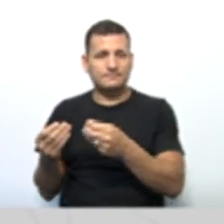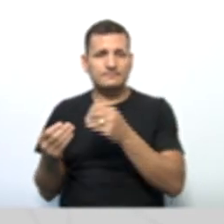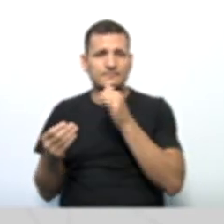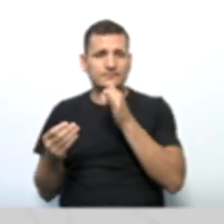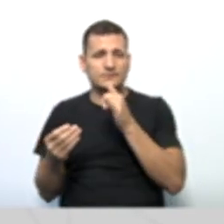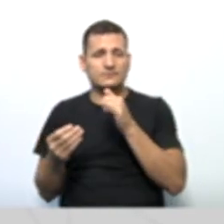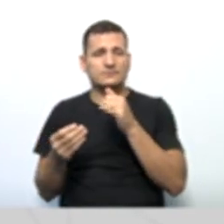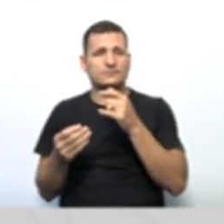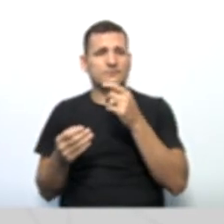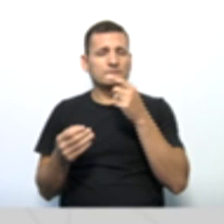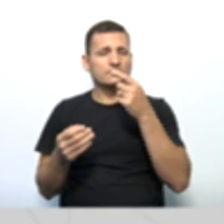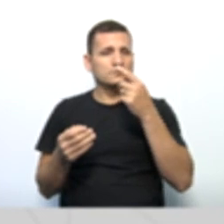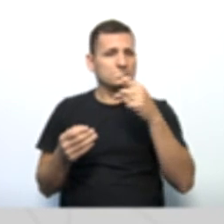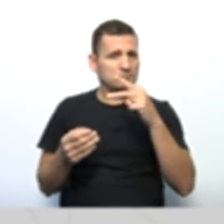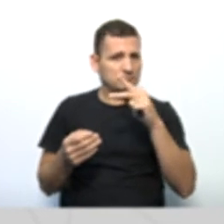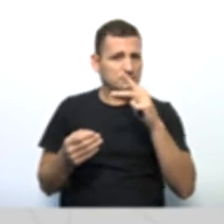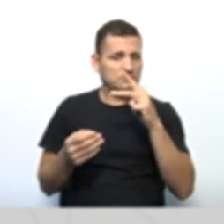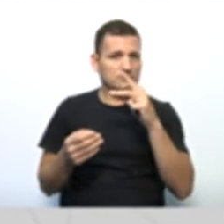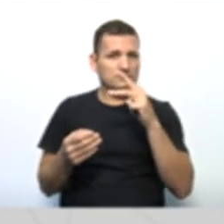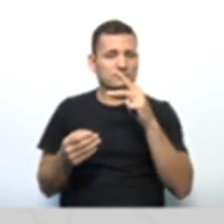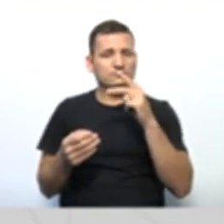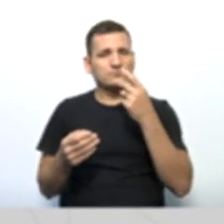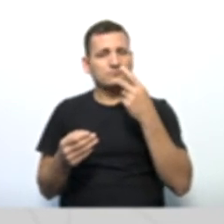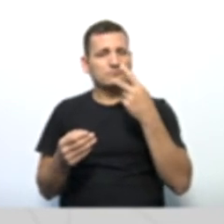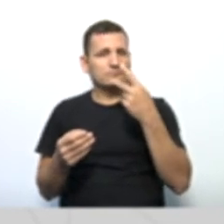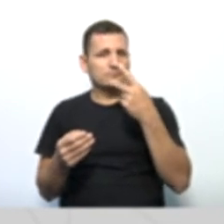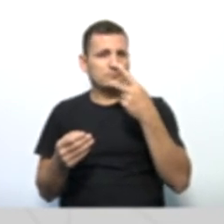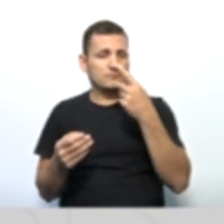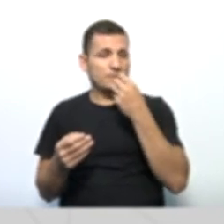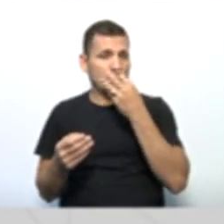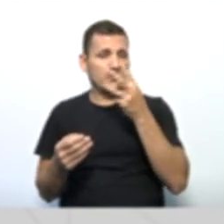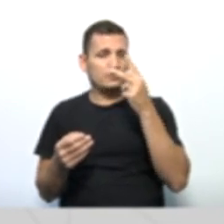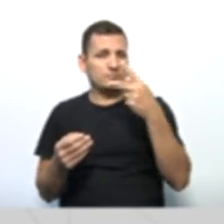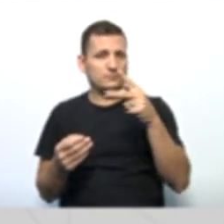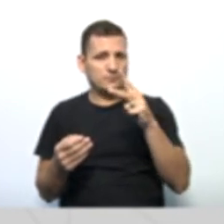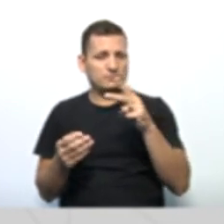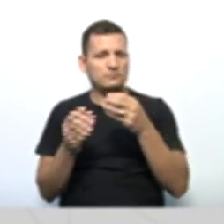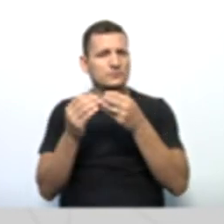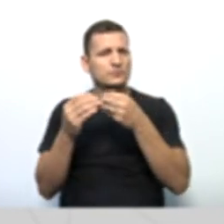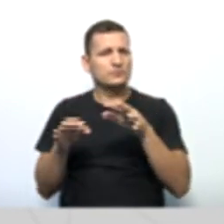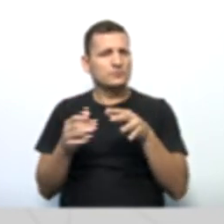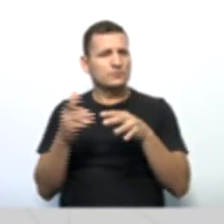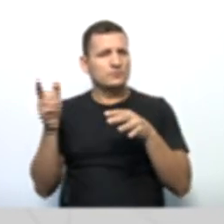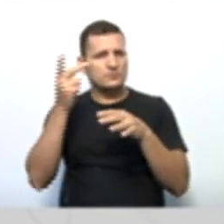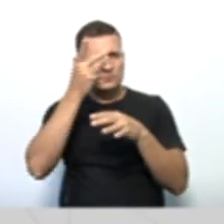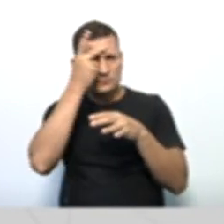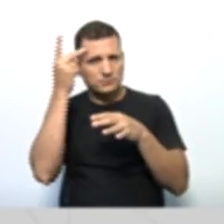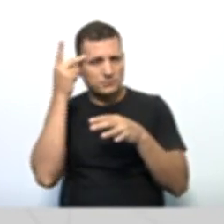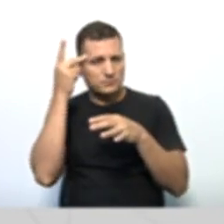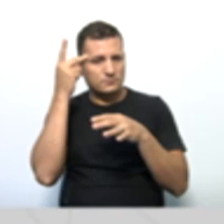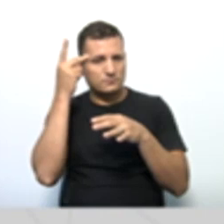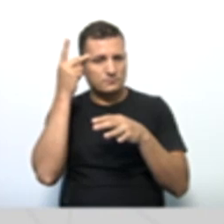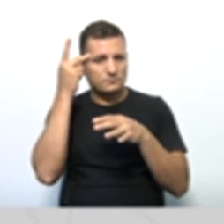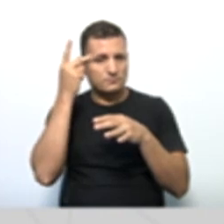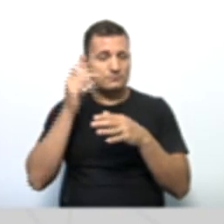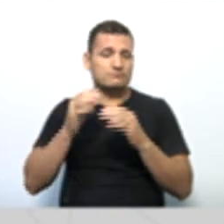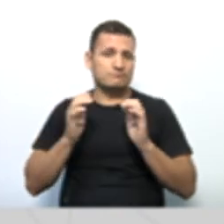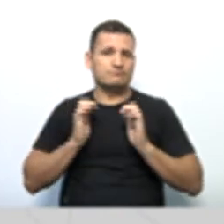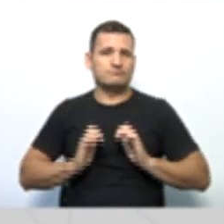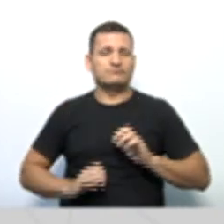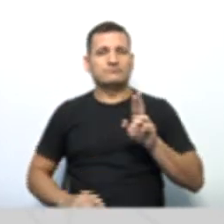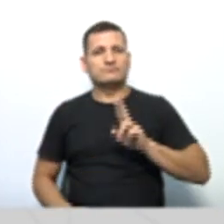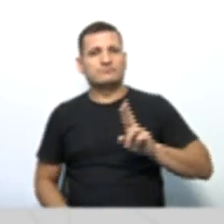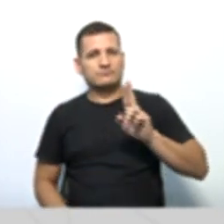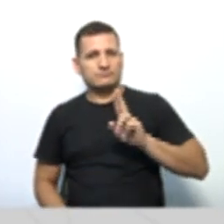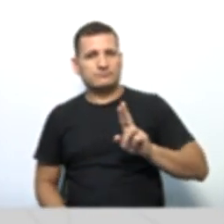para você, mas se essa coisa, mesmo sendo boa para você, prejudica outras pessoas, pela ética utilitarista ela